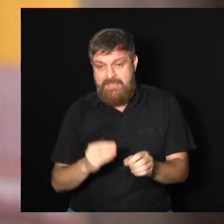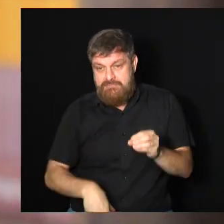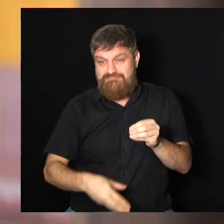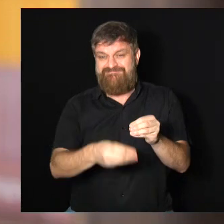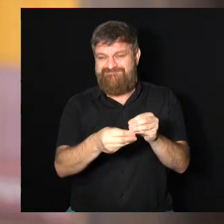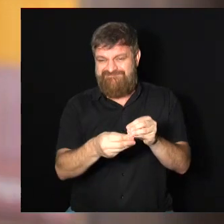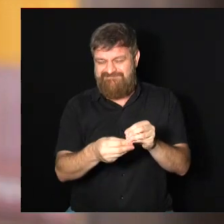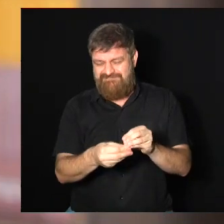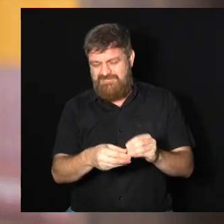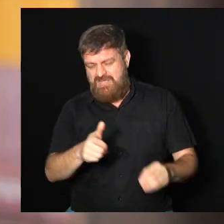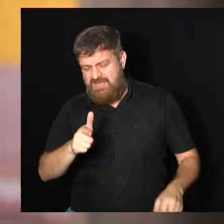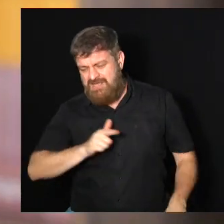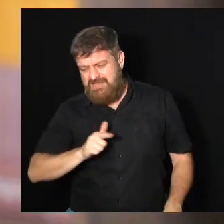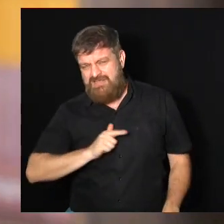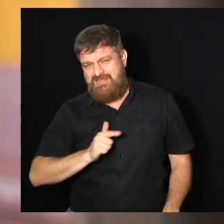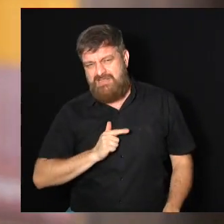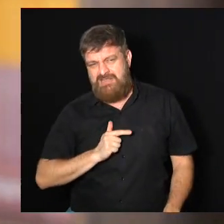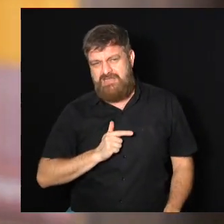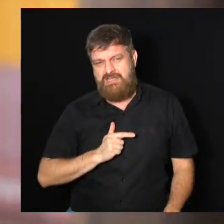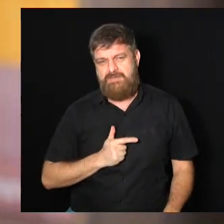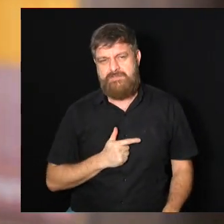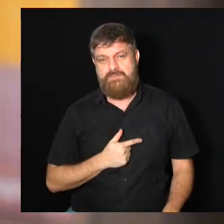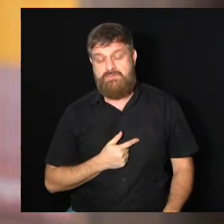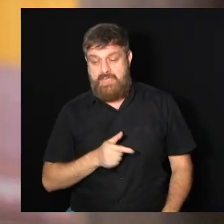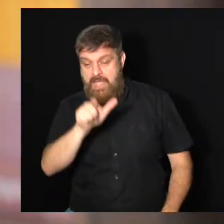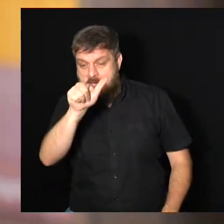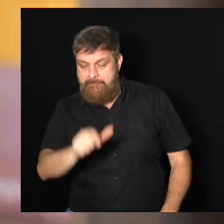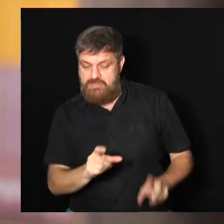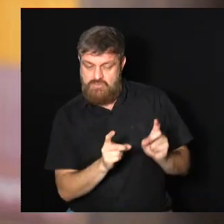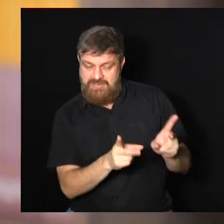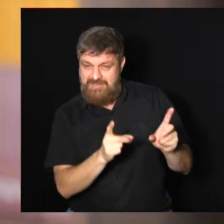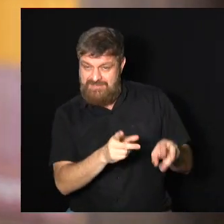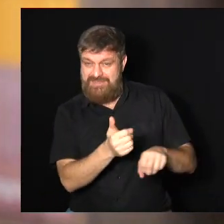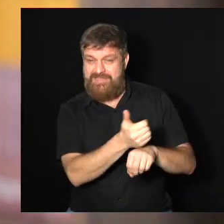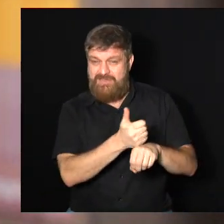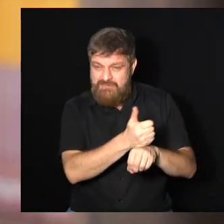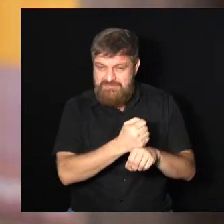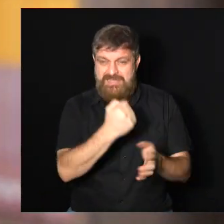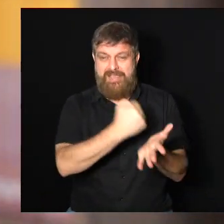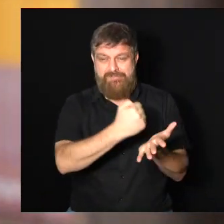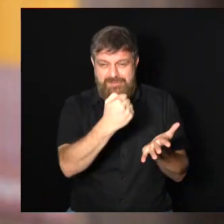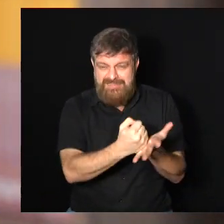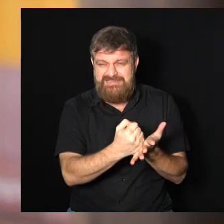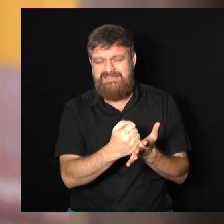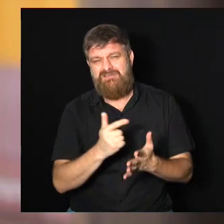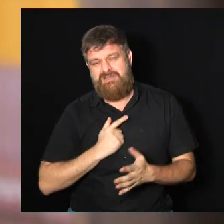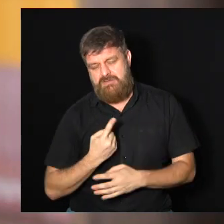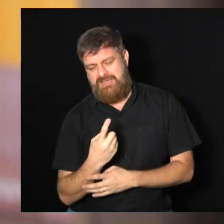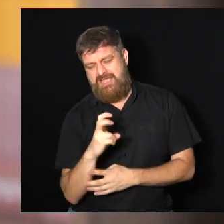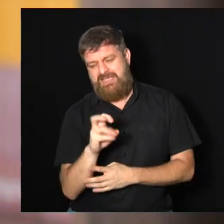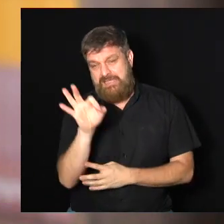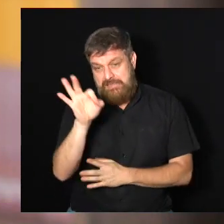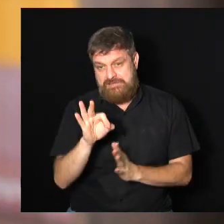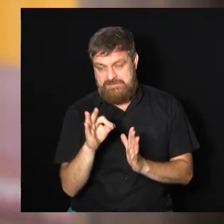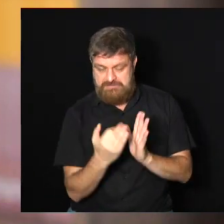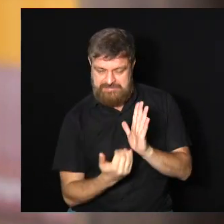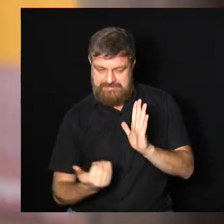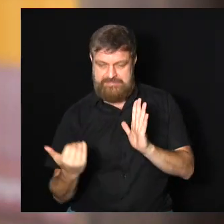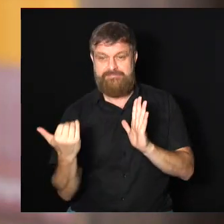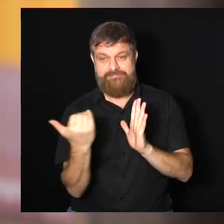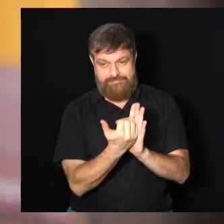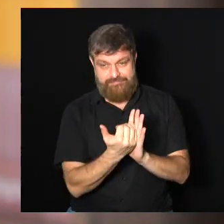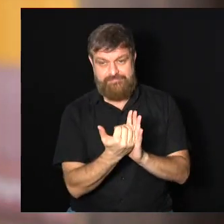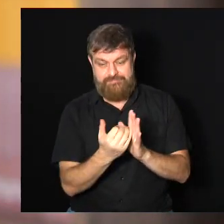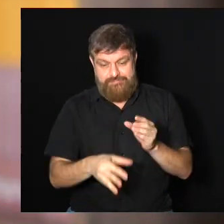menos acima disso a corretagem, os impostos, o registro no cartório. Você vai gastar de 10% a 15% acima dos 300